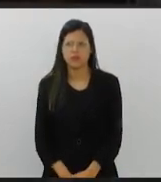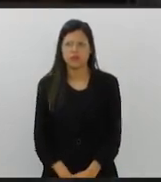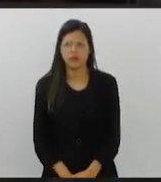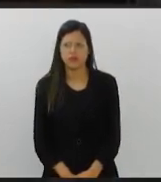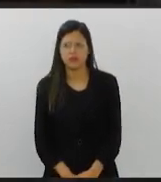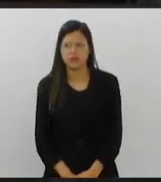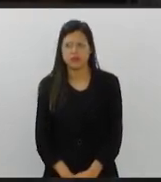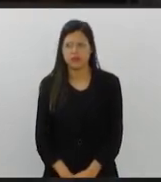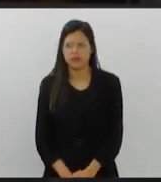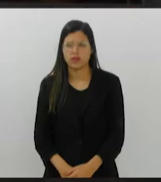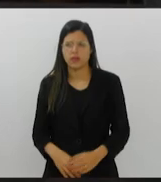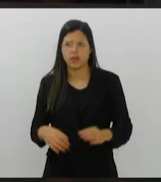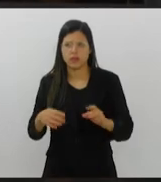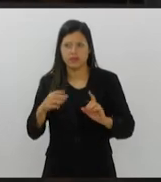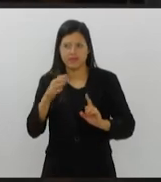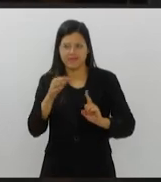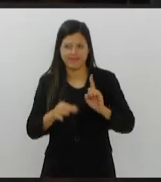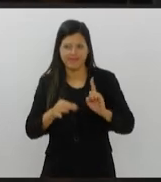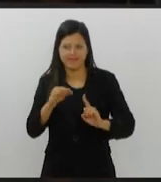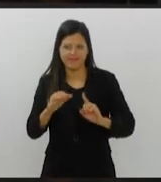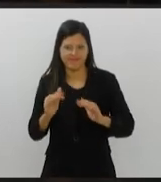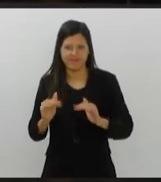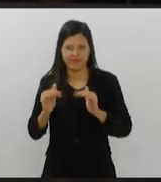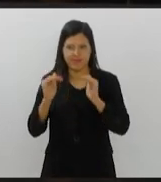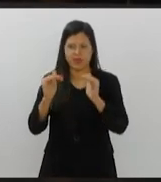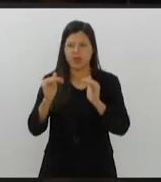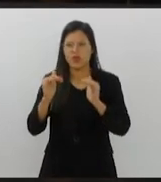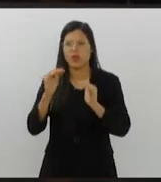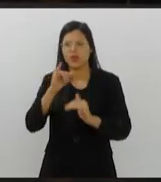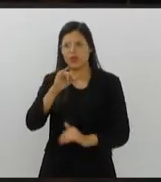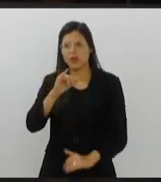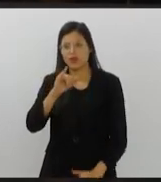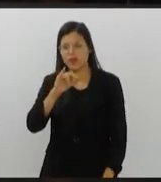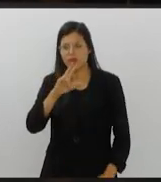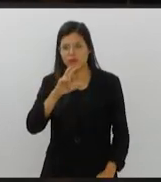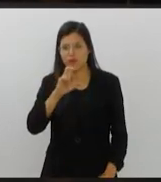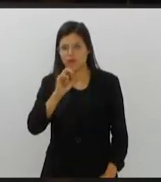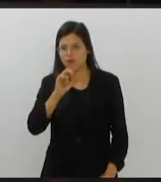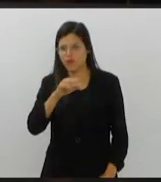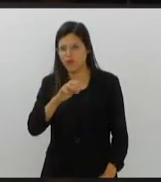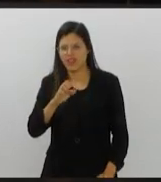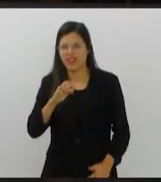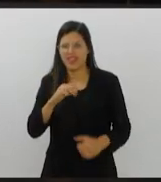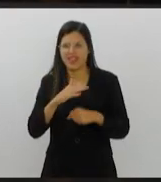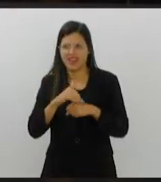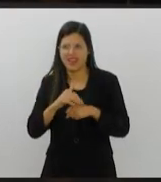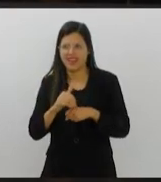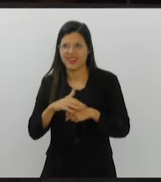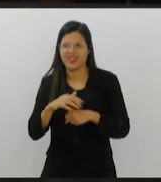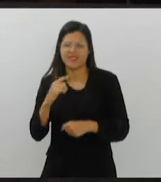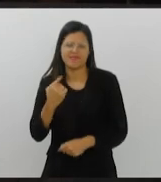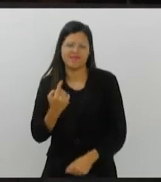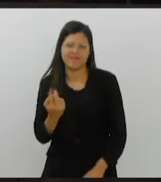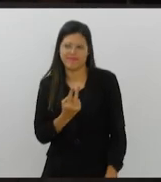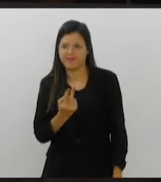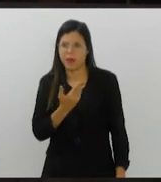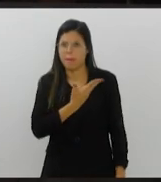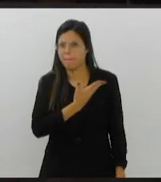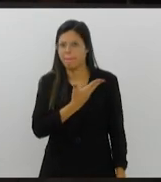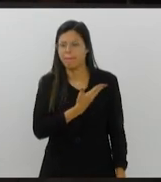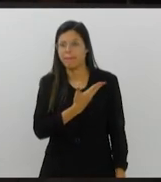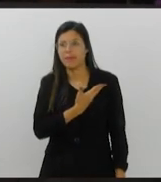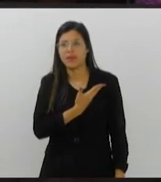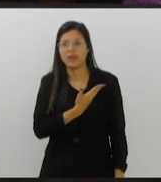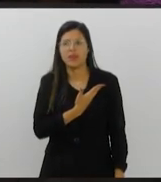A desembargadora Ivone é uma querida também, que se tornou amiga, né? Nos tornamos amigas. A gente estava rindo